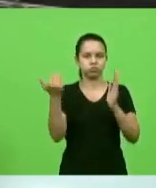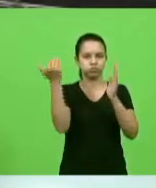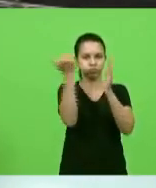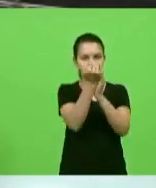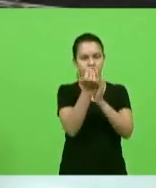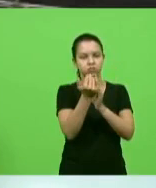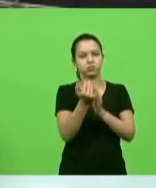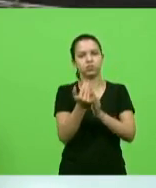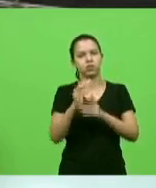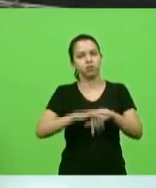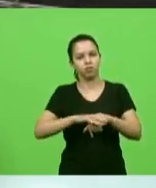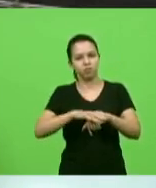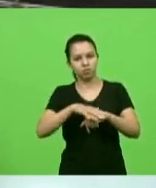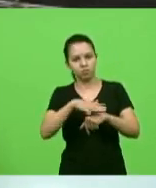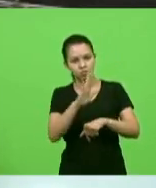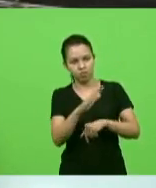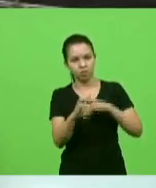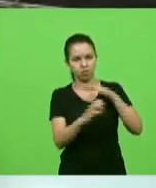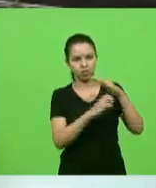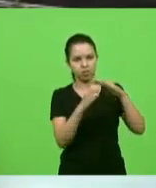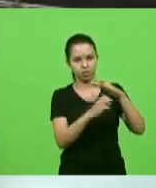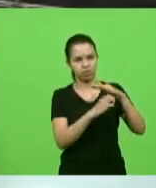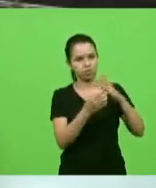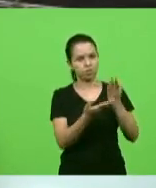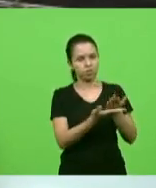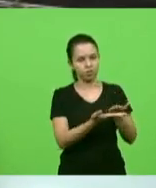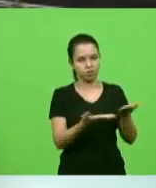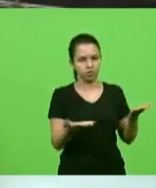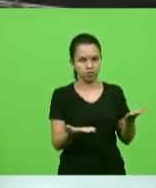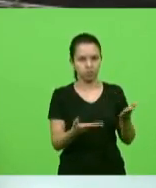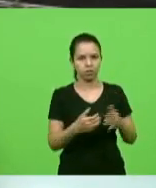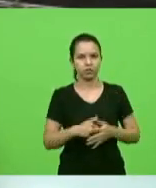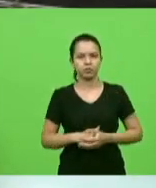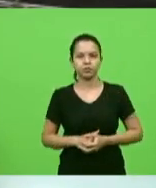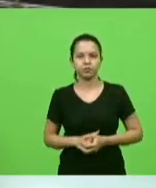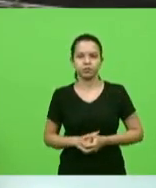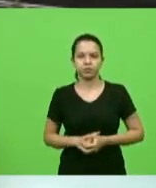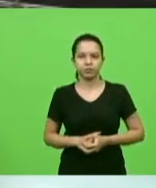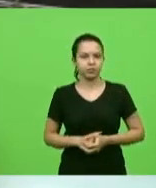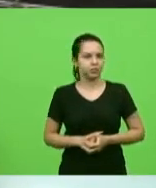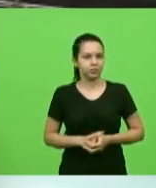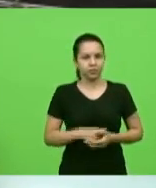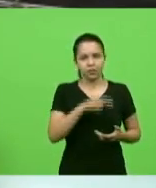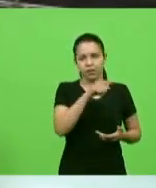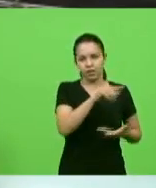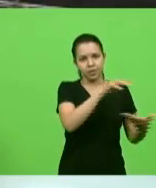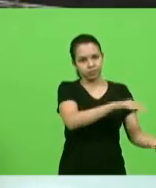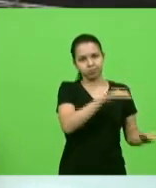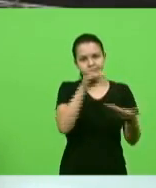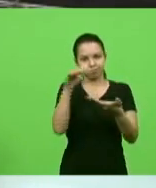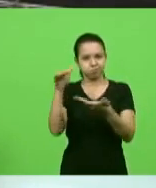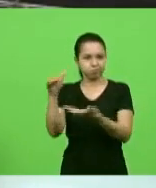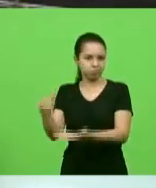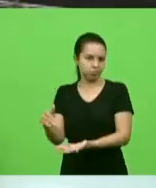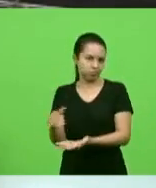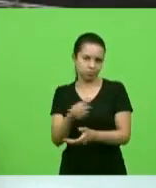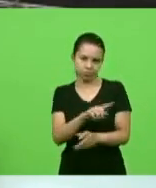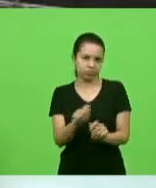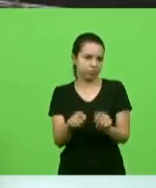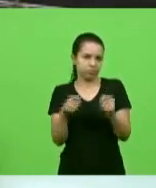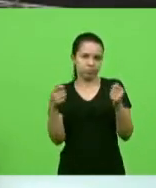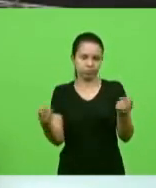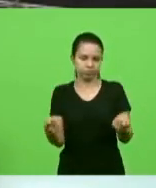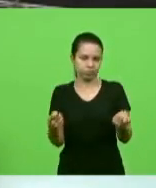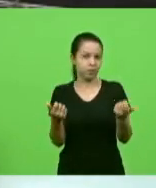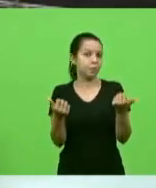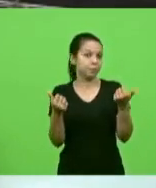em uma empresa sem a menor condição de realizar a importação e entrega dos ditos